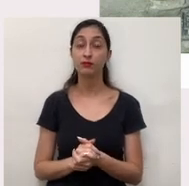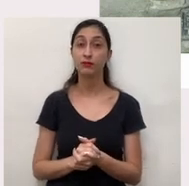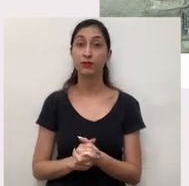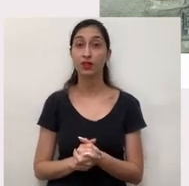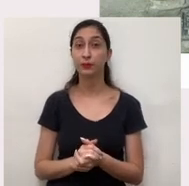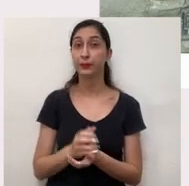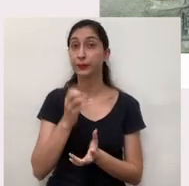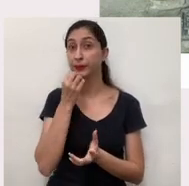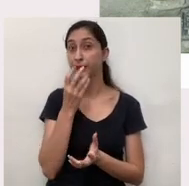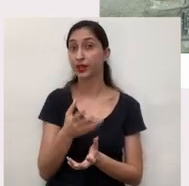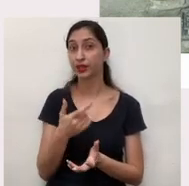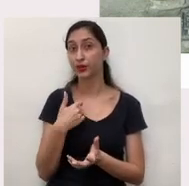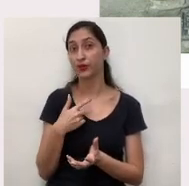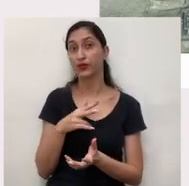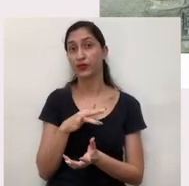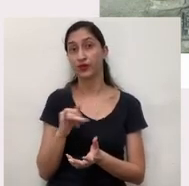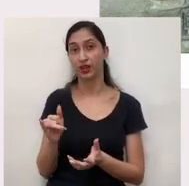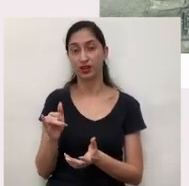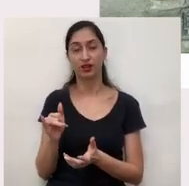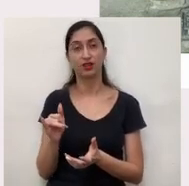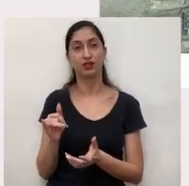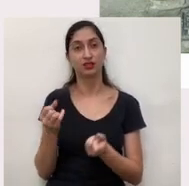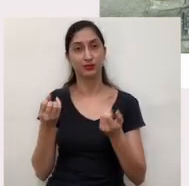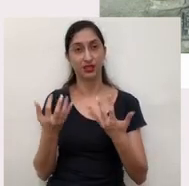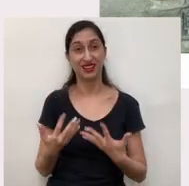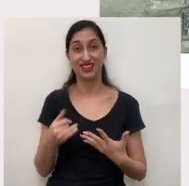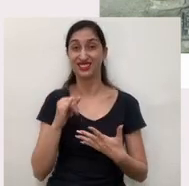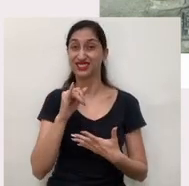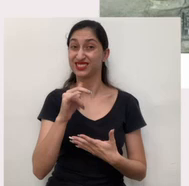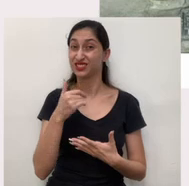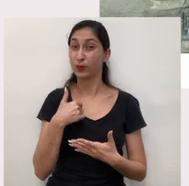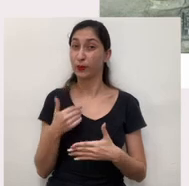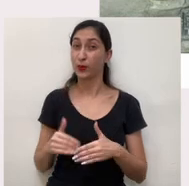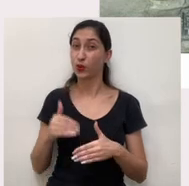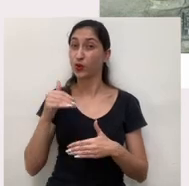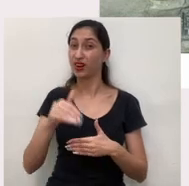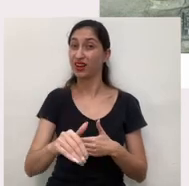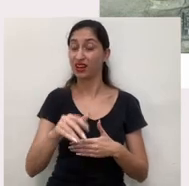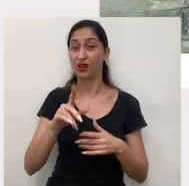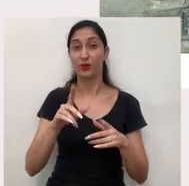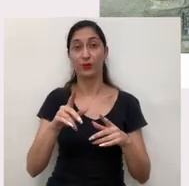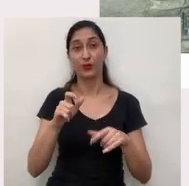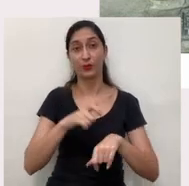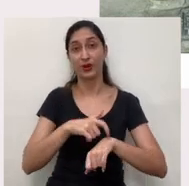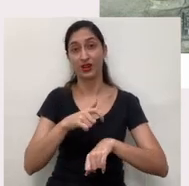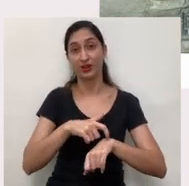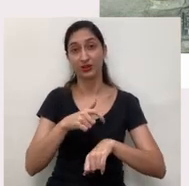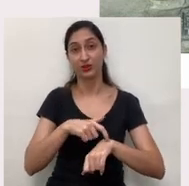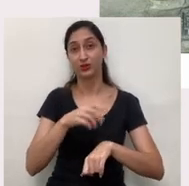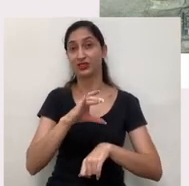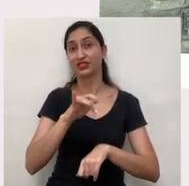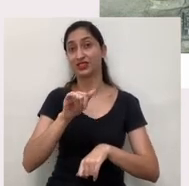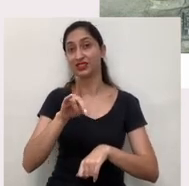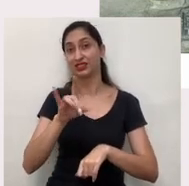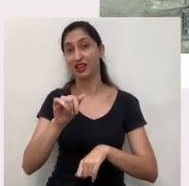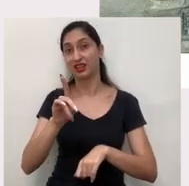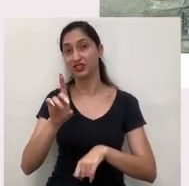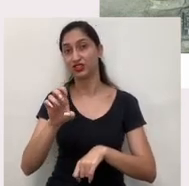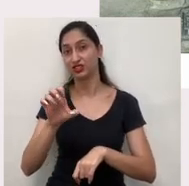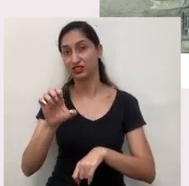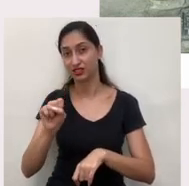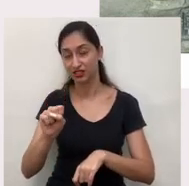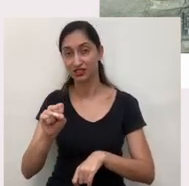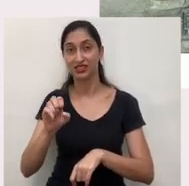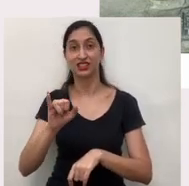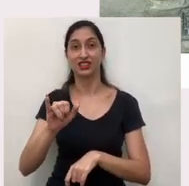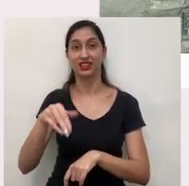Bom, eu vou, então, se eu pular alguma coisa, eu vou pular um trecho das Cidades Invisíveis, do Ítalo Calvino, que eu ia ler, e aí,